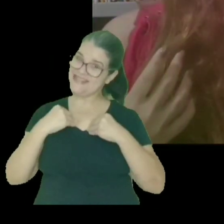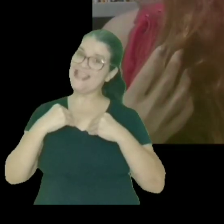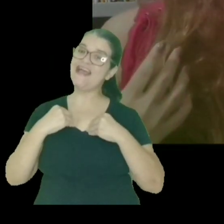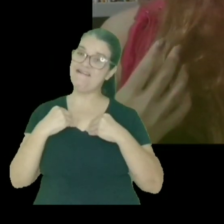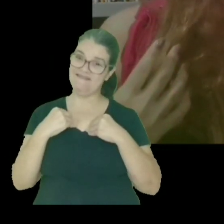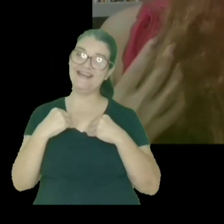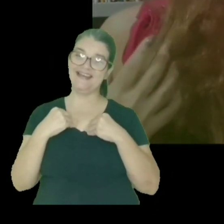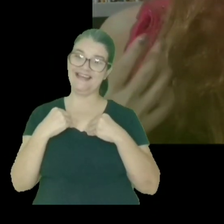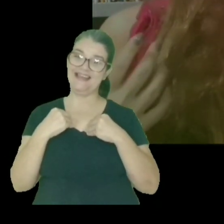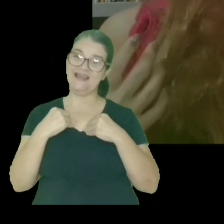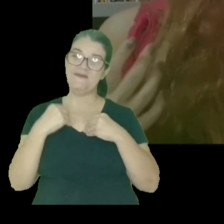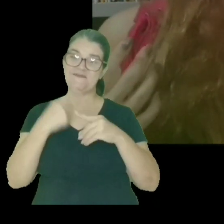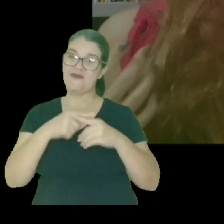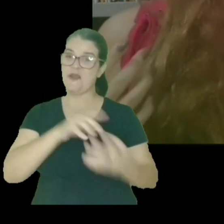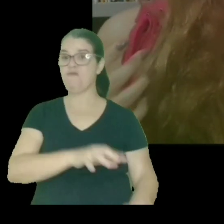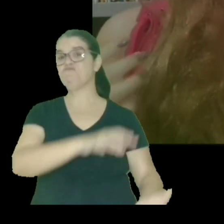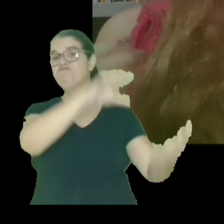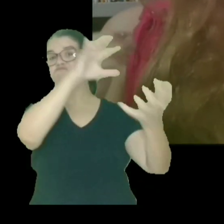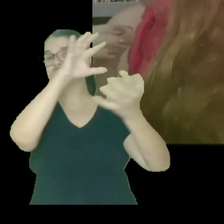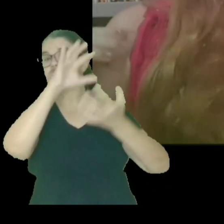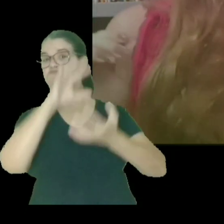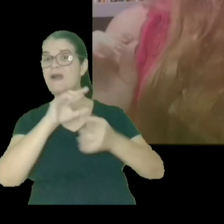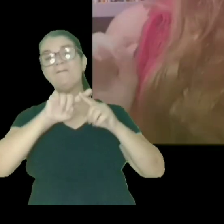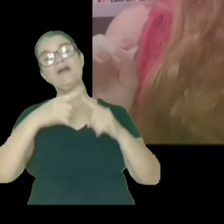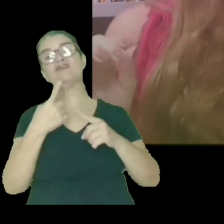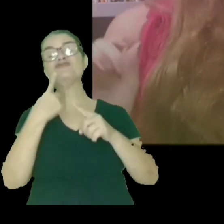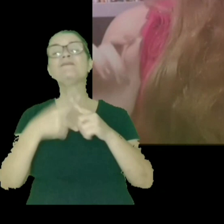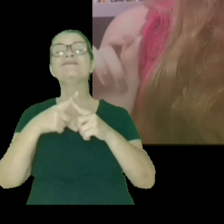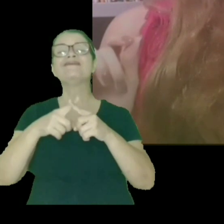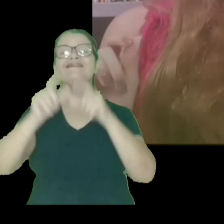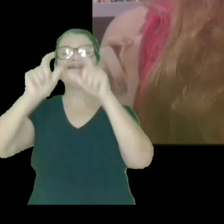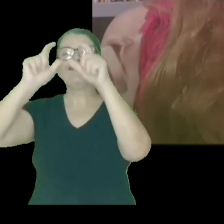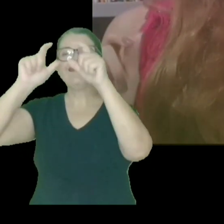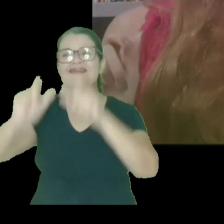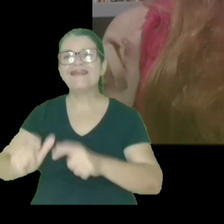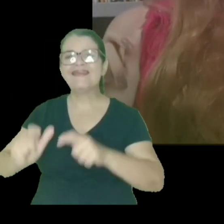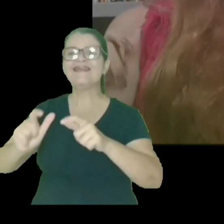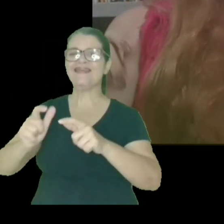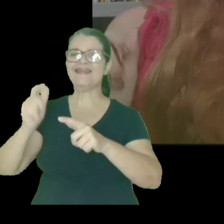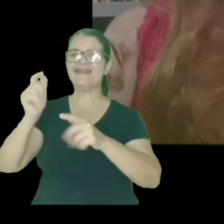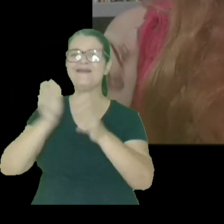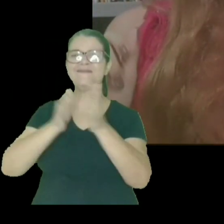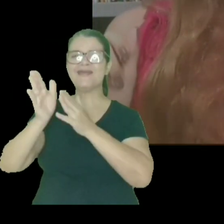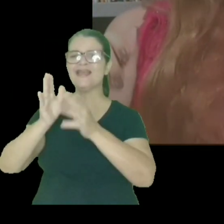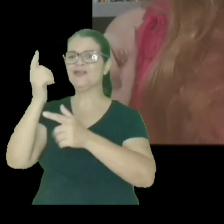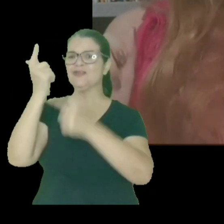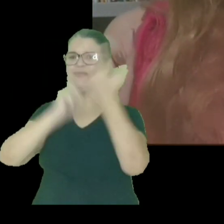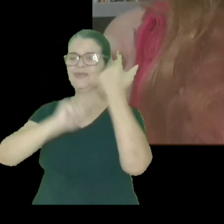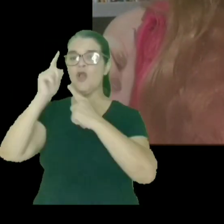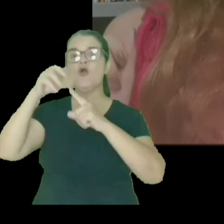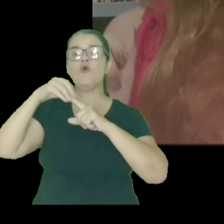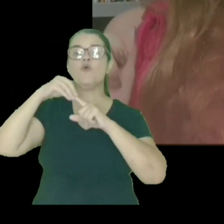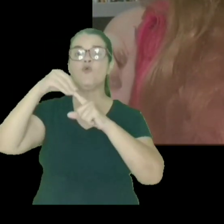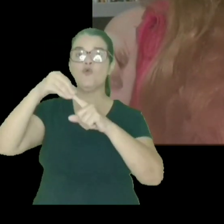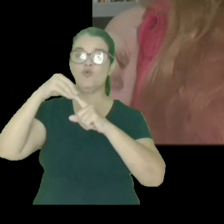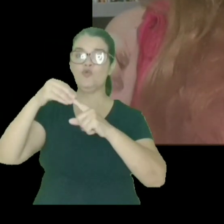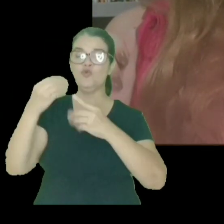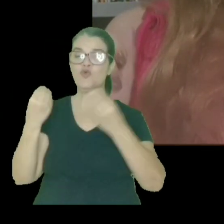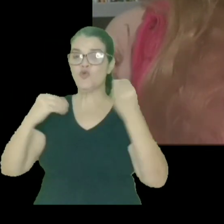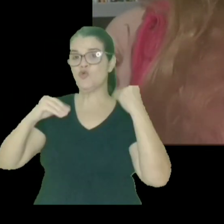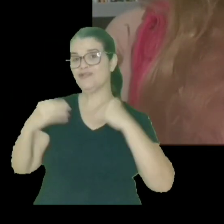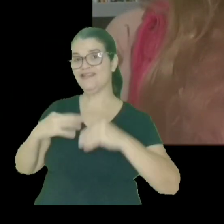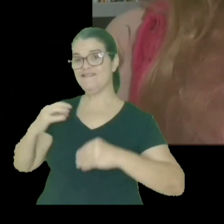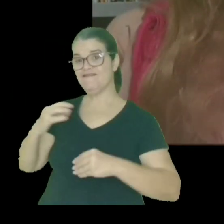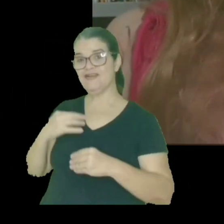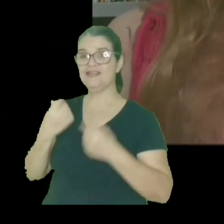Mas por que exatamente aquele carnaval? O único de fantasia teve que